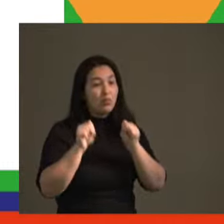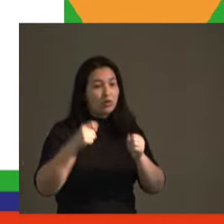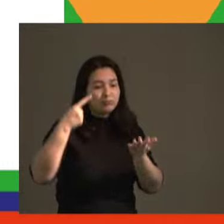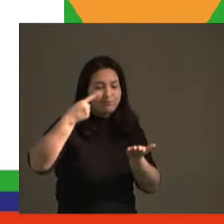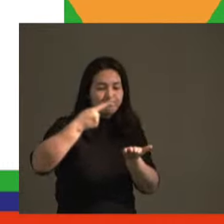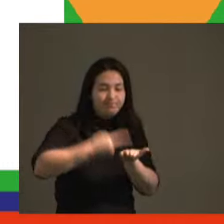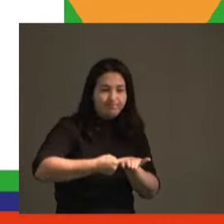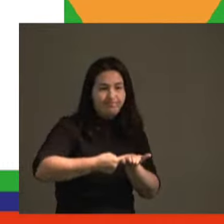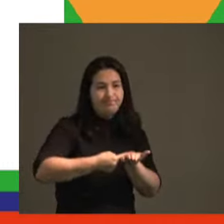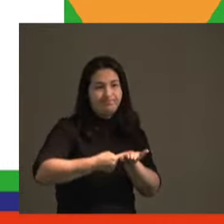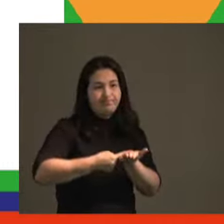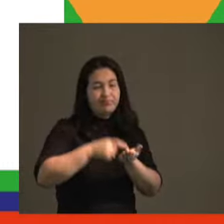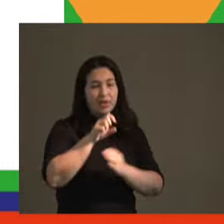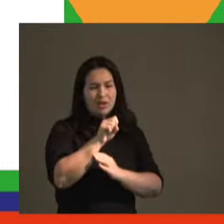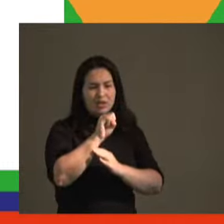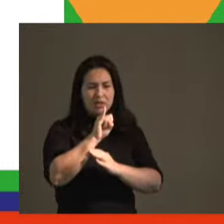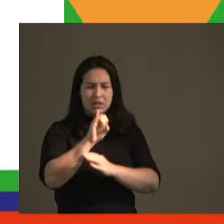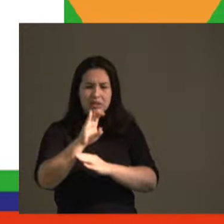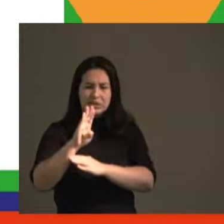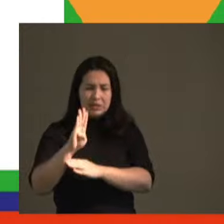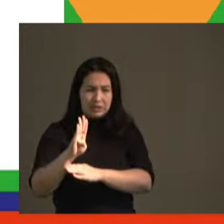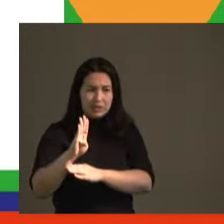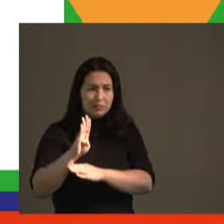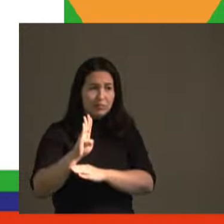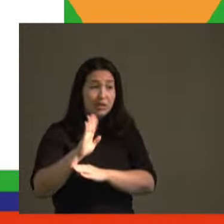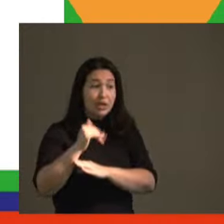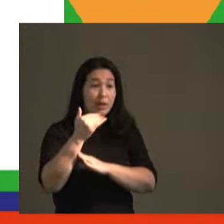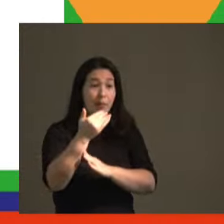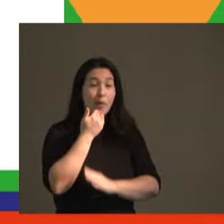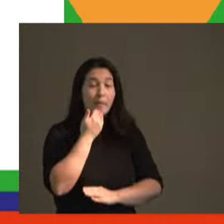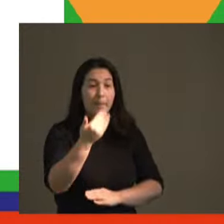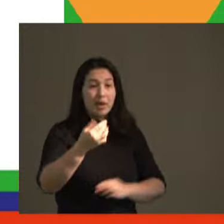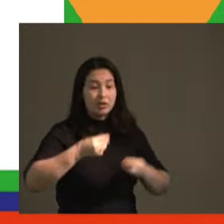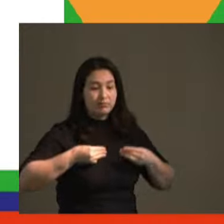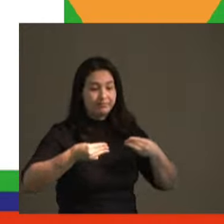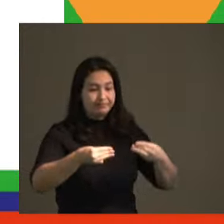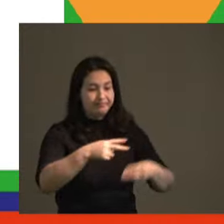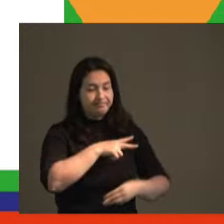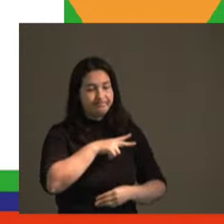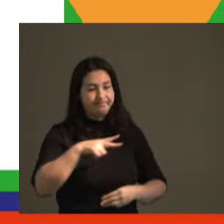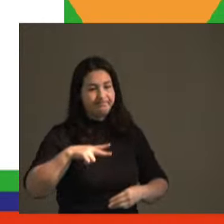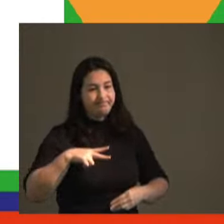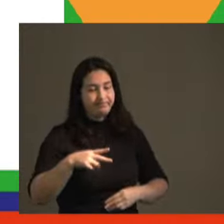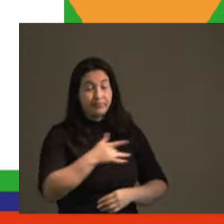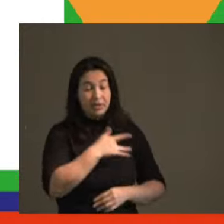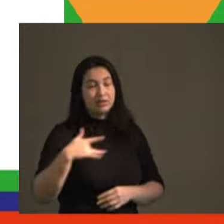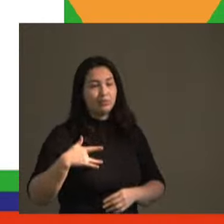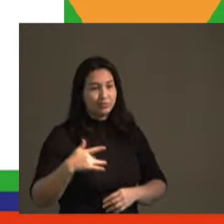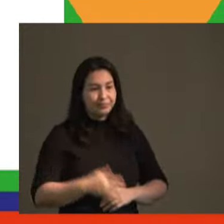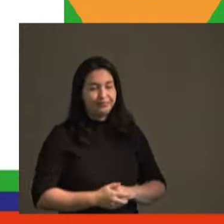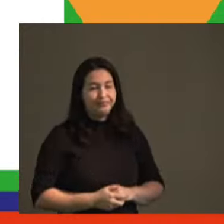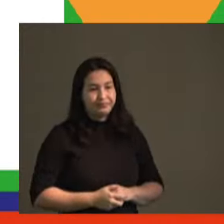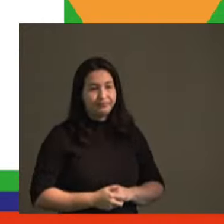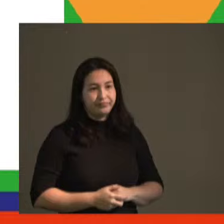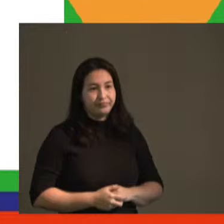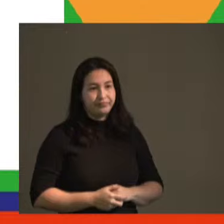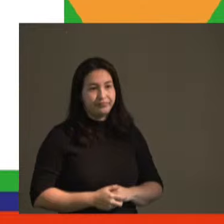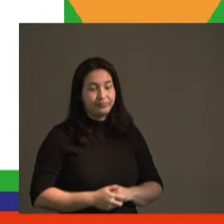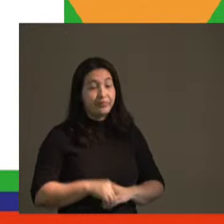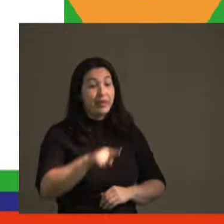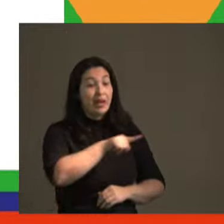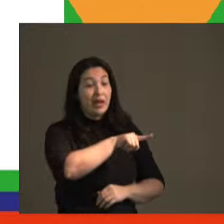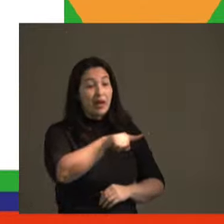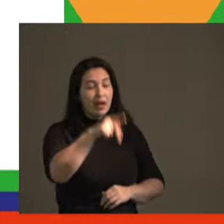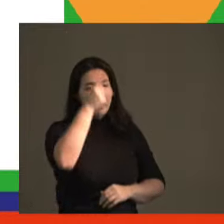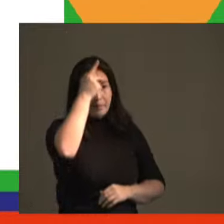na CIB e possam fazer o pedido ao Ministério da Saúde. Tá? Habilitação de centros de referência em reabilitação